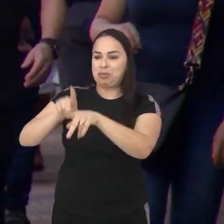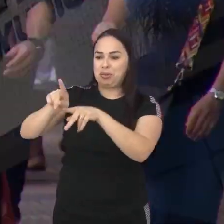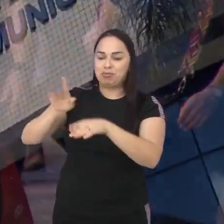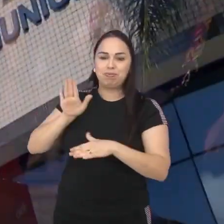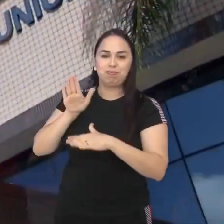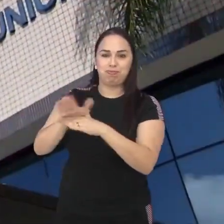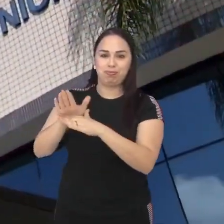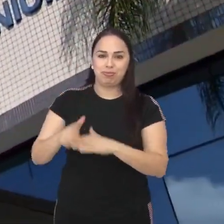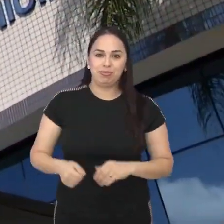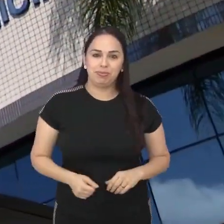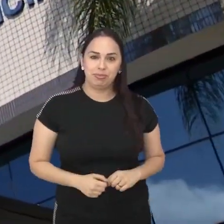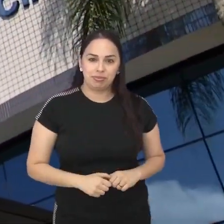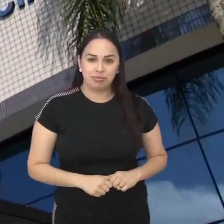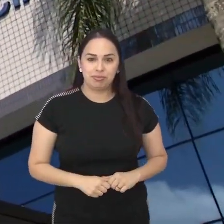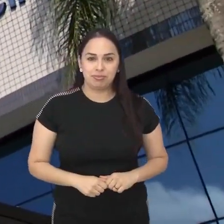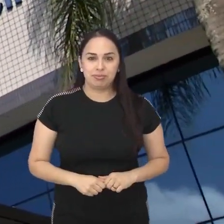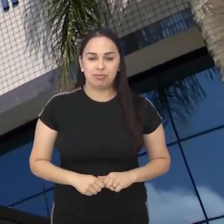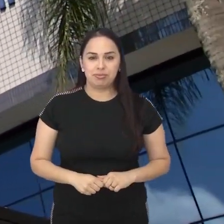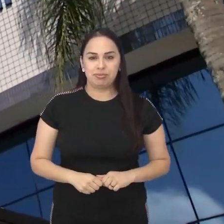de São José.